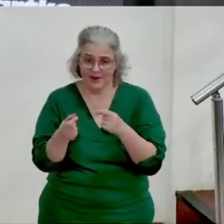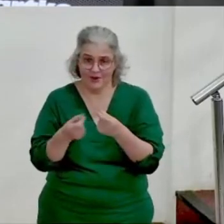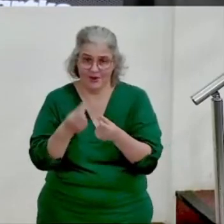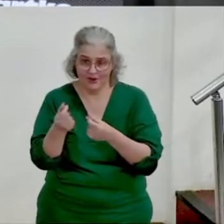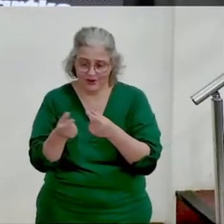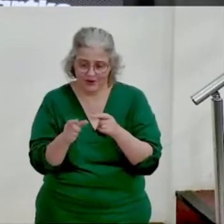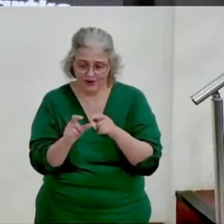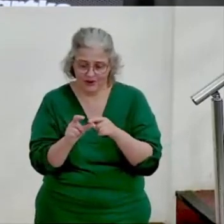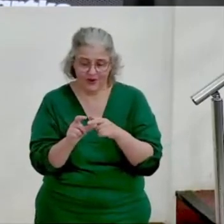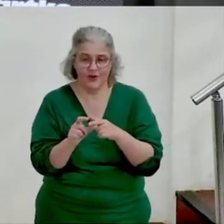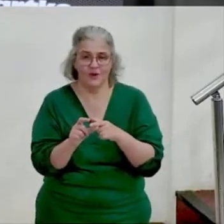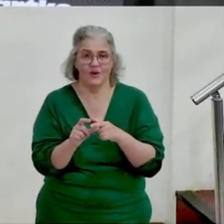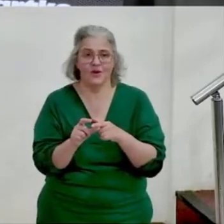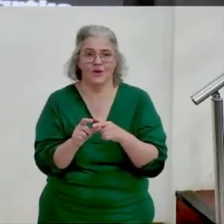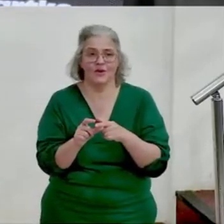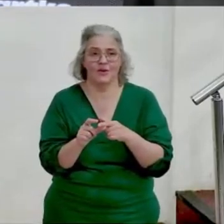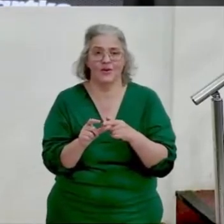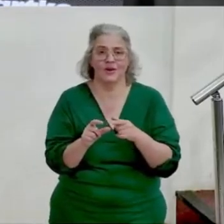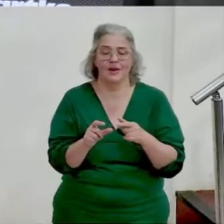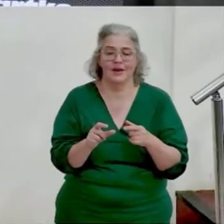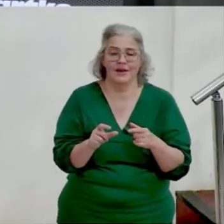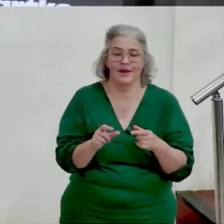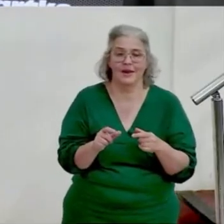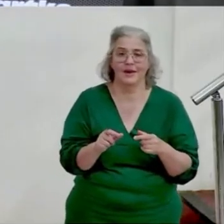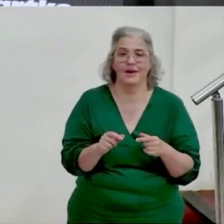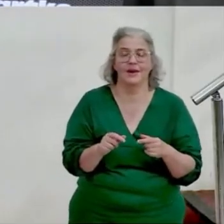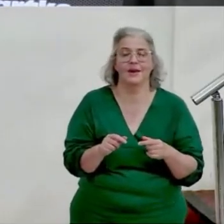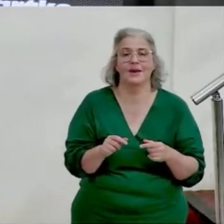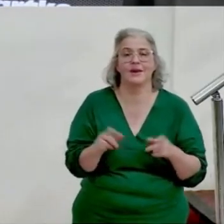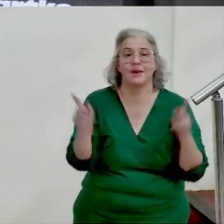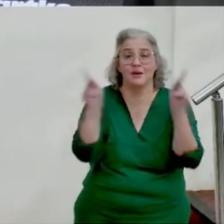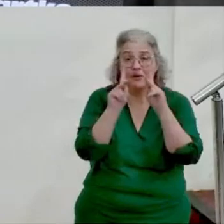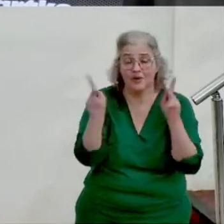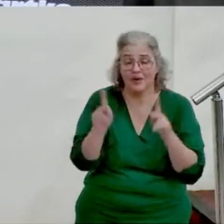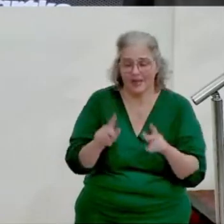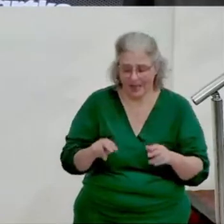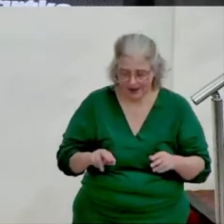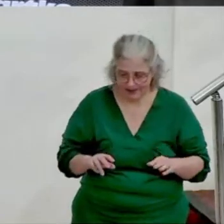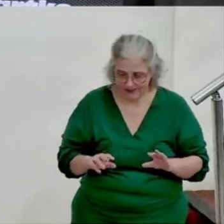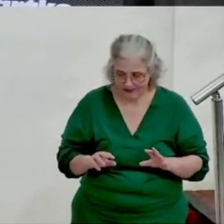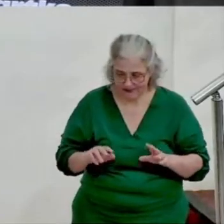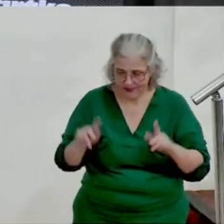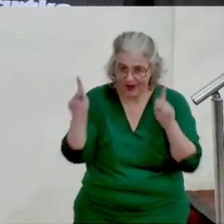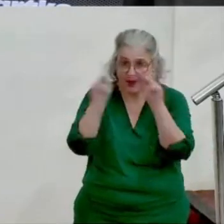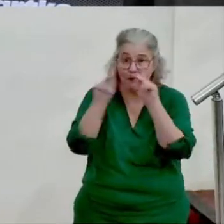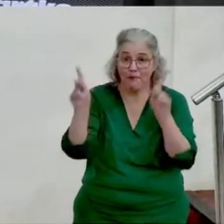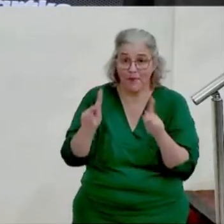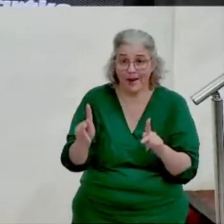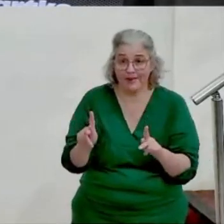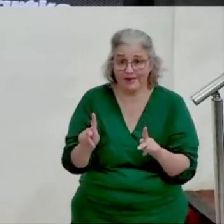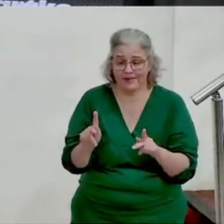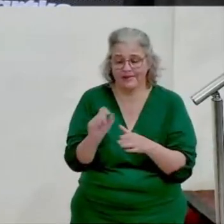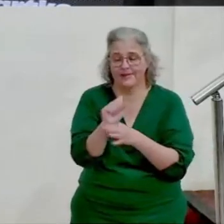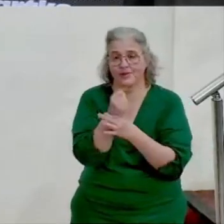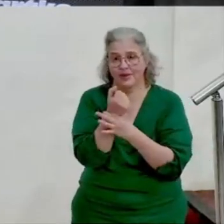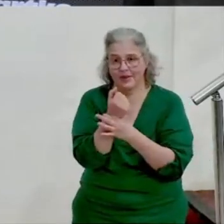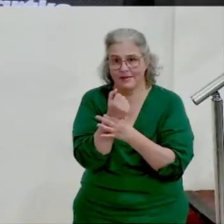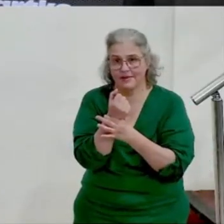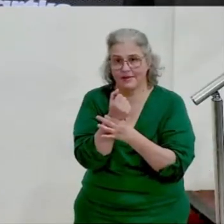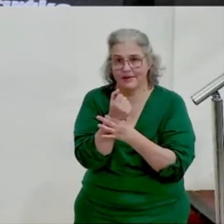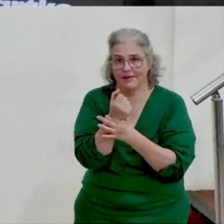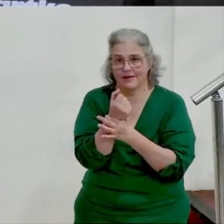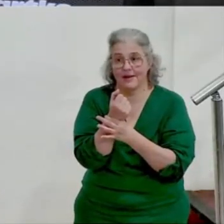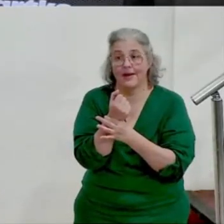literatura daquela época, a gente descobre que paz e segurança eram um slogan do Império